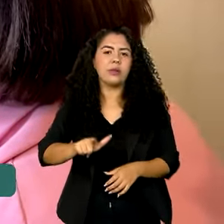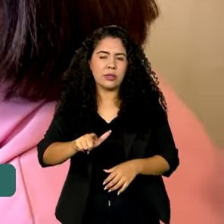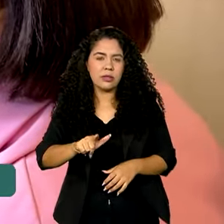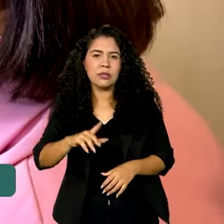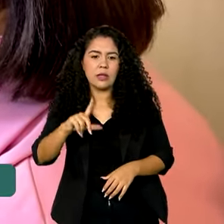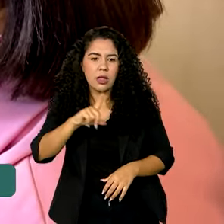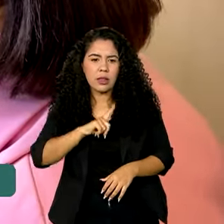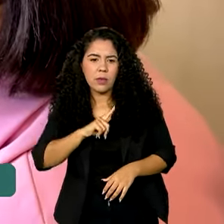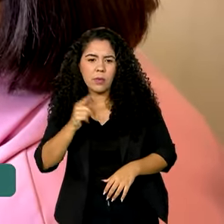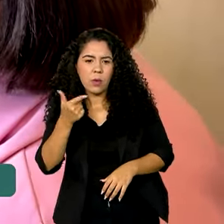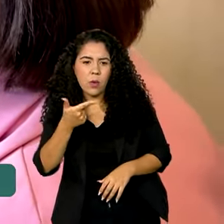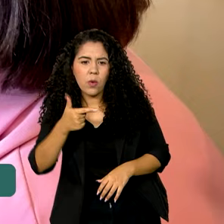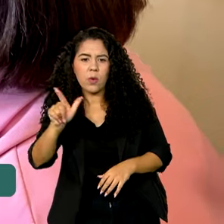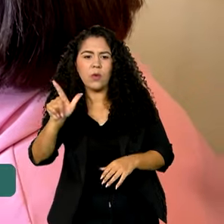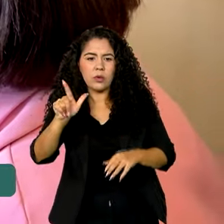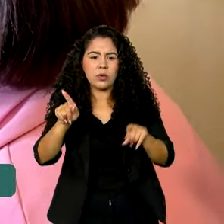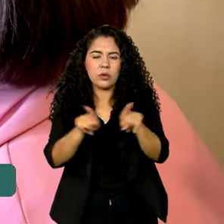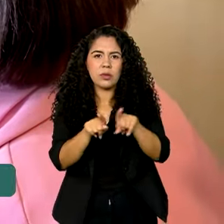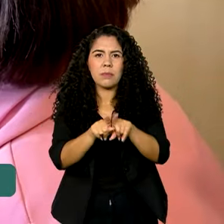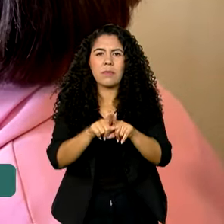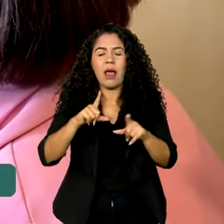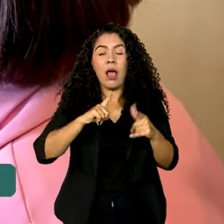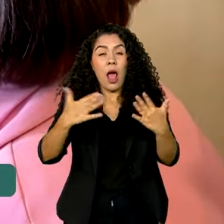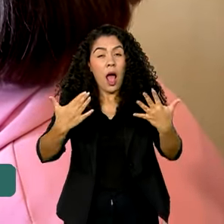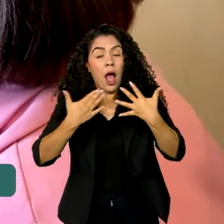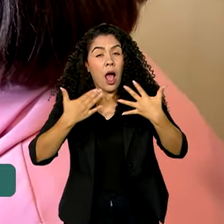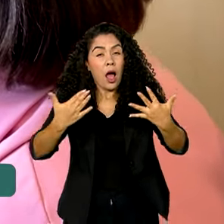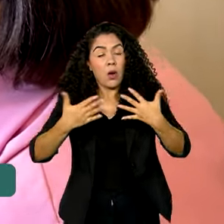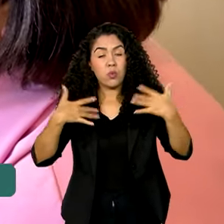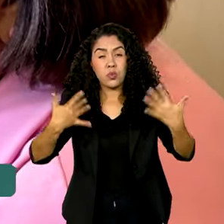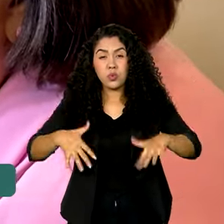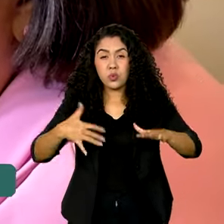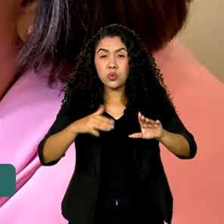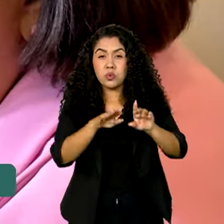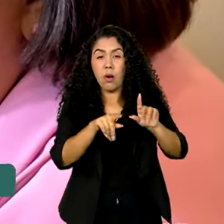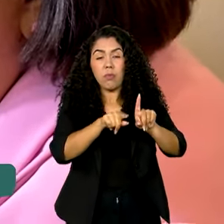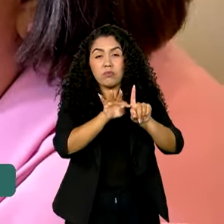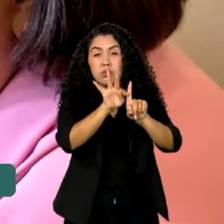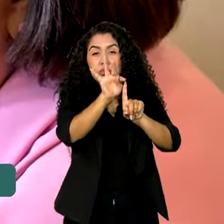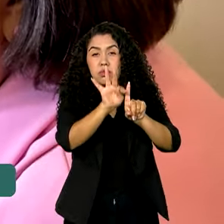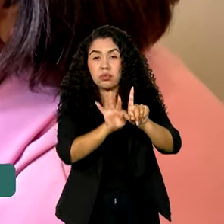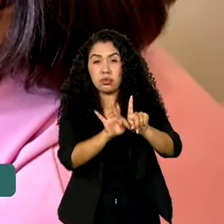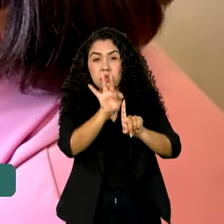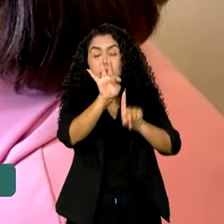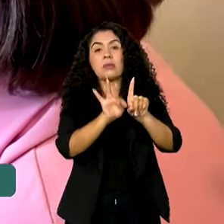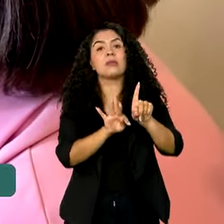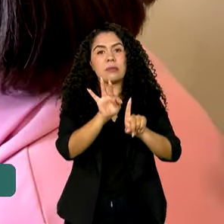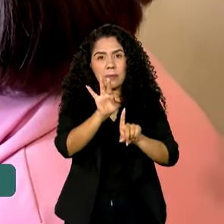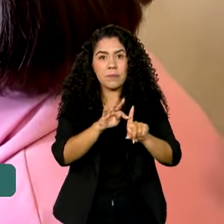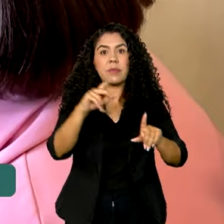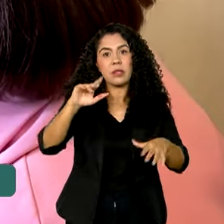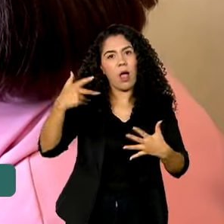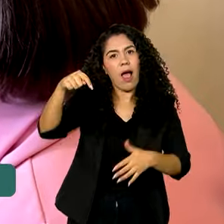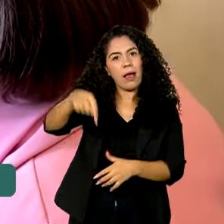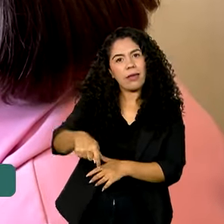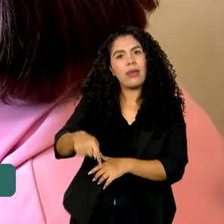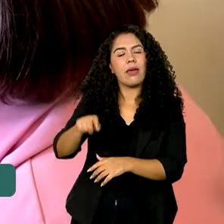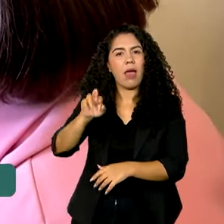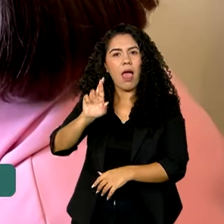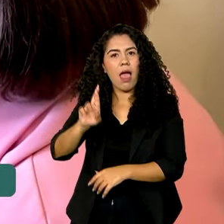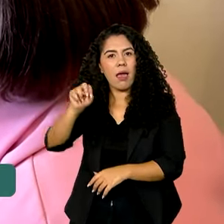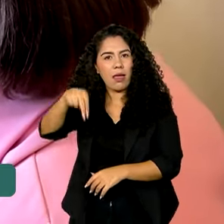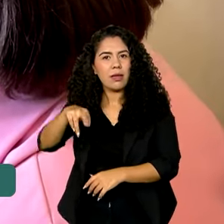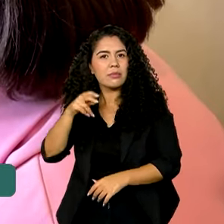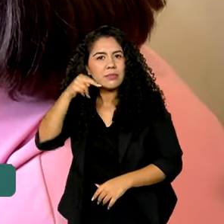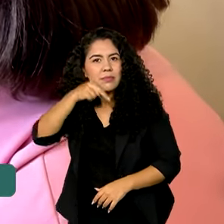hoje aqui, e também ondas de calor, uma série de questões. O Estado é exemplar em boas políticas públicas